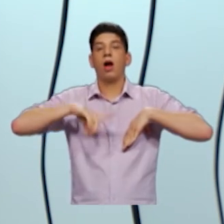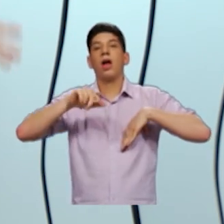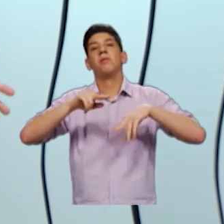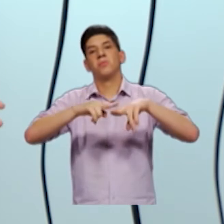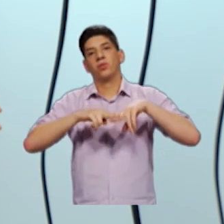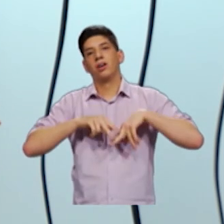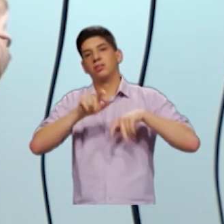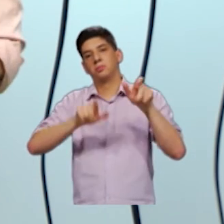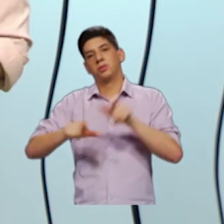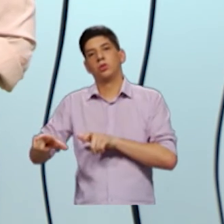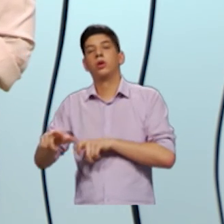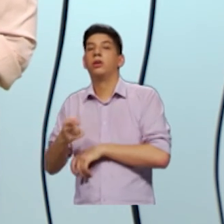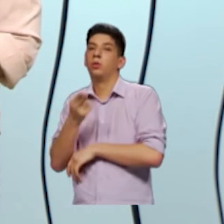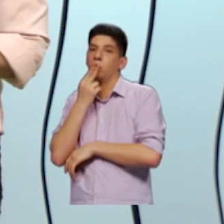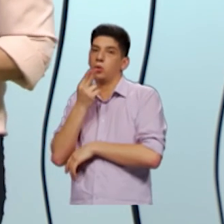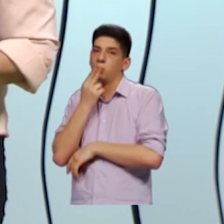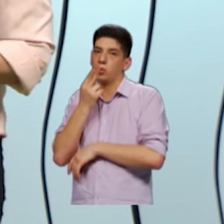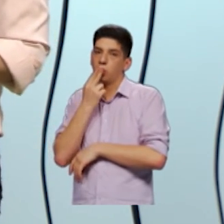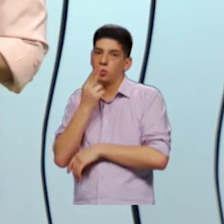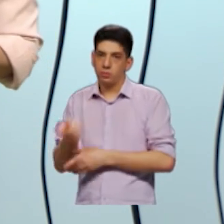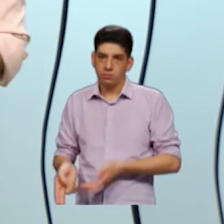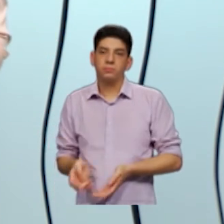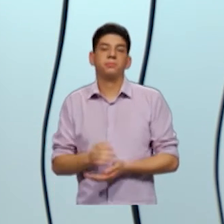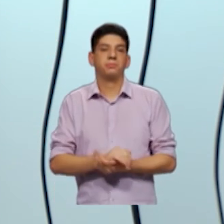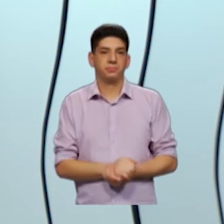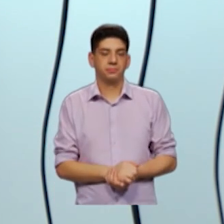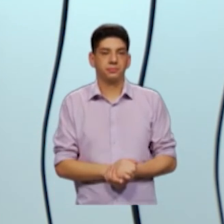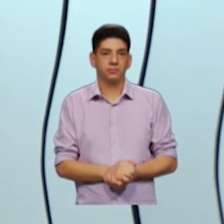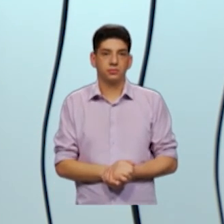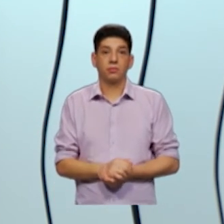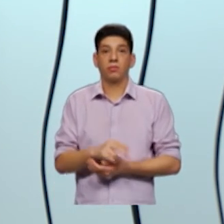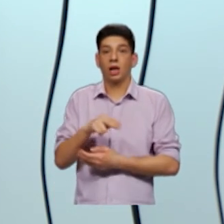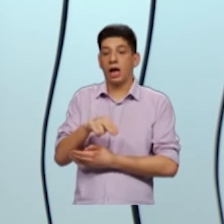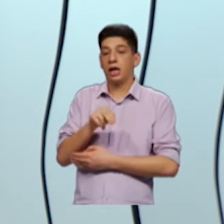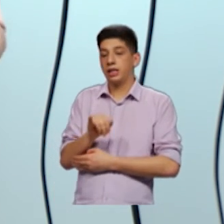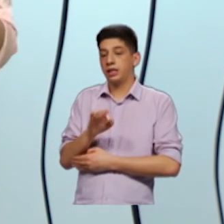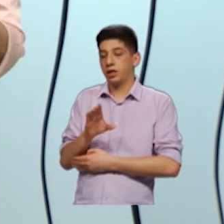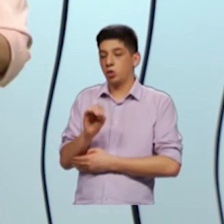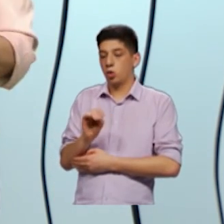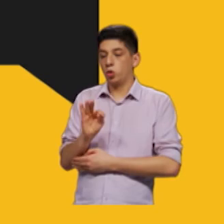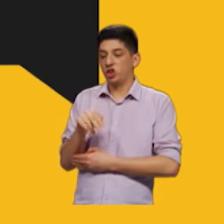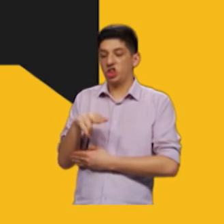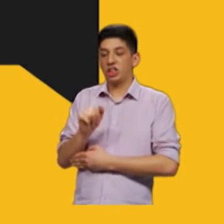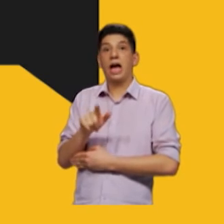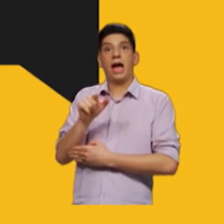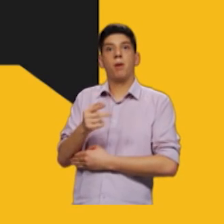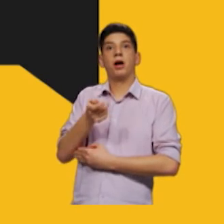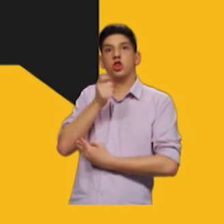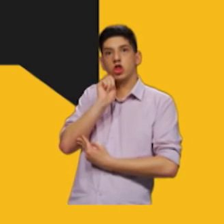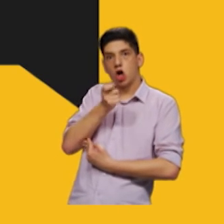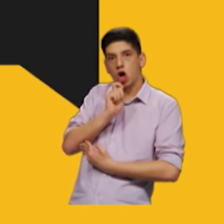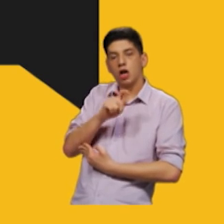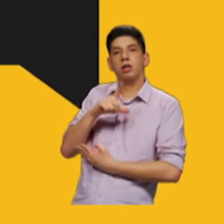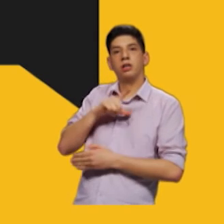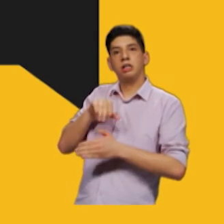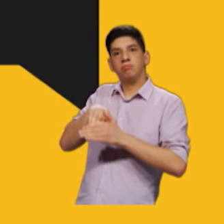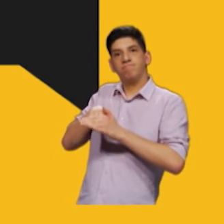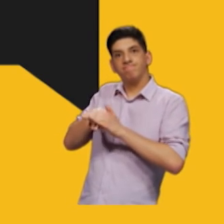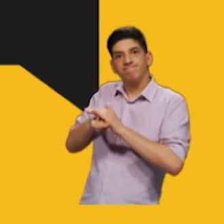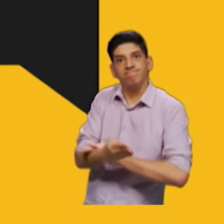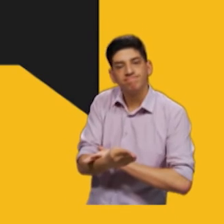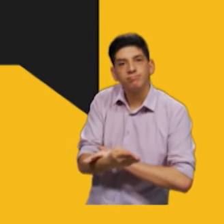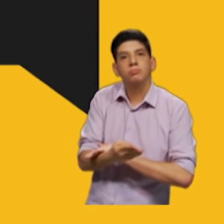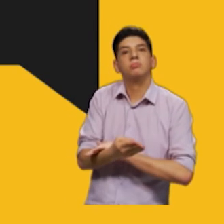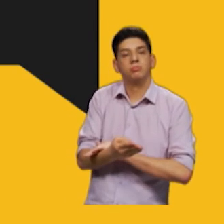pessoas fumantes. A nicotina, ela é uma droga, ela causa dependência na pessoa, como eu já disse,